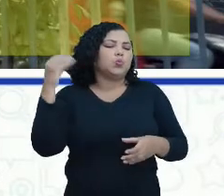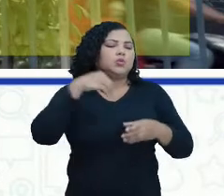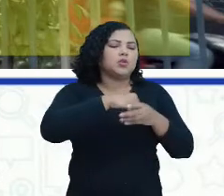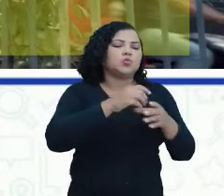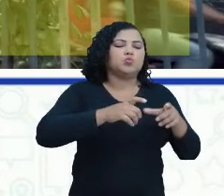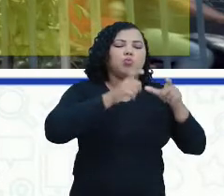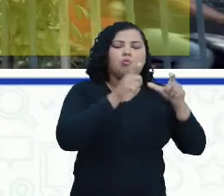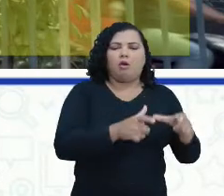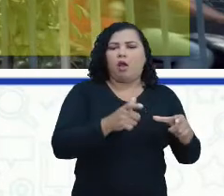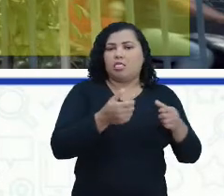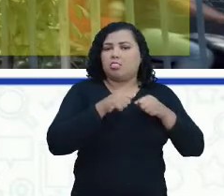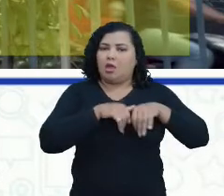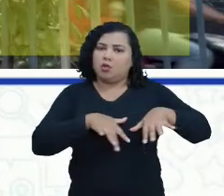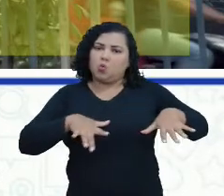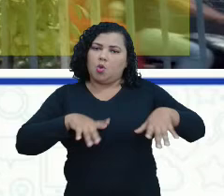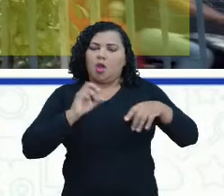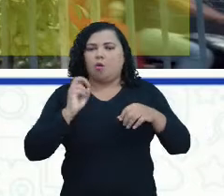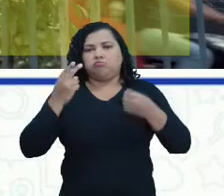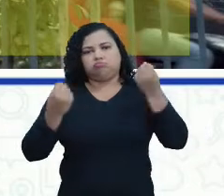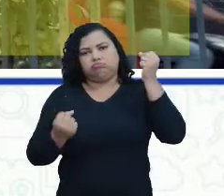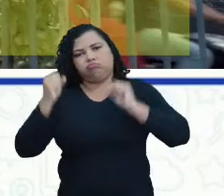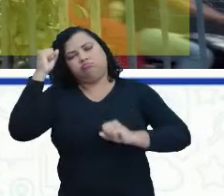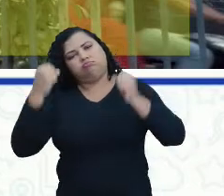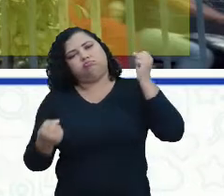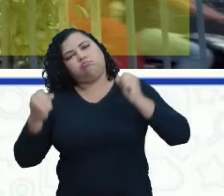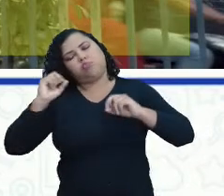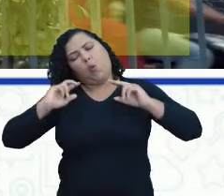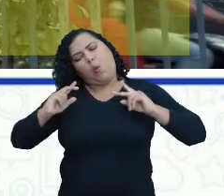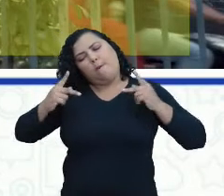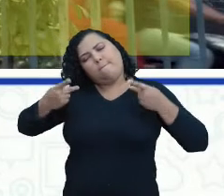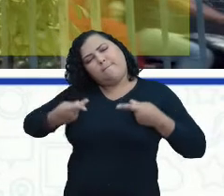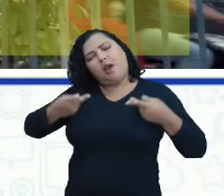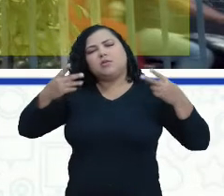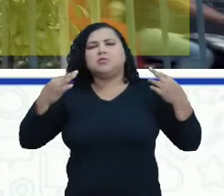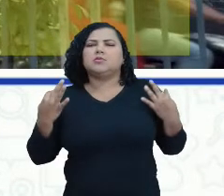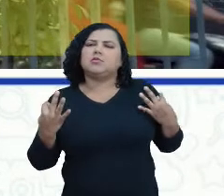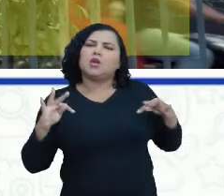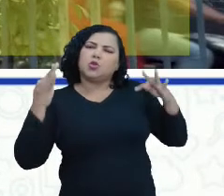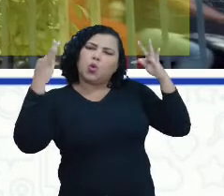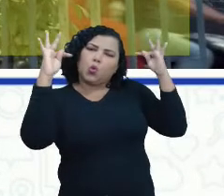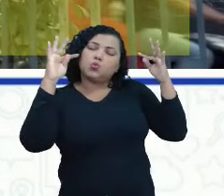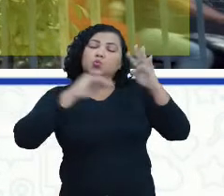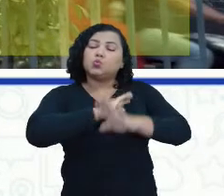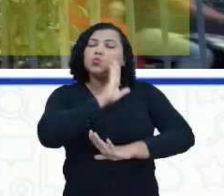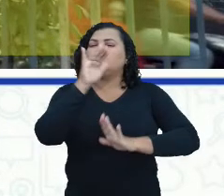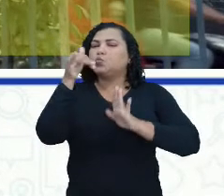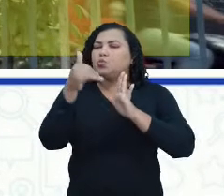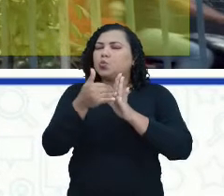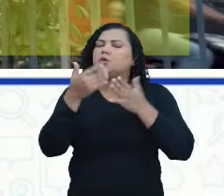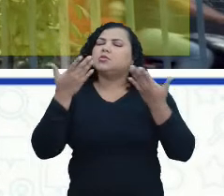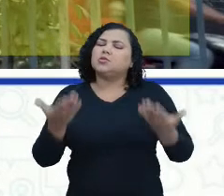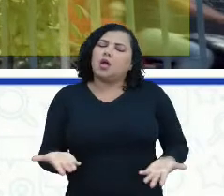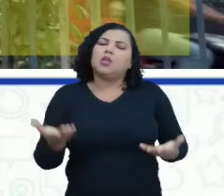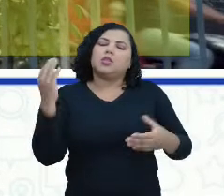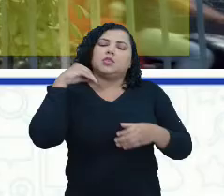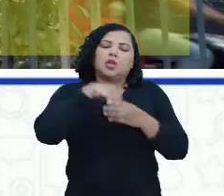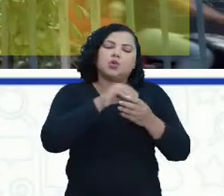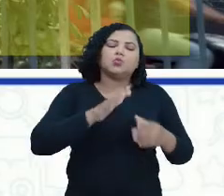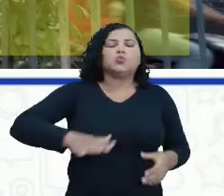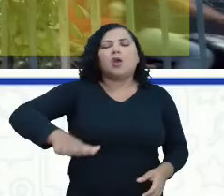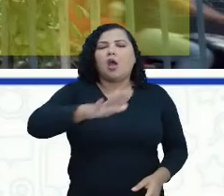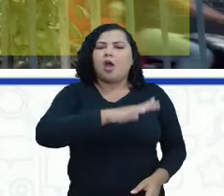natural ou industrial, humana, tecnológica, tudo que está ali num determinado